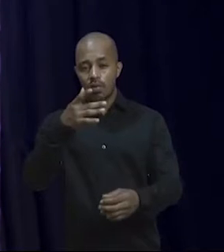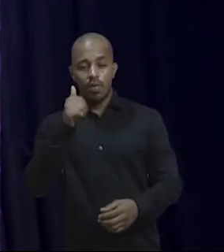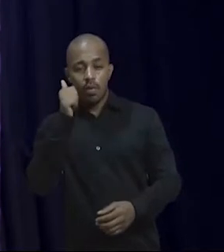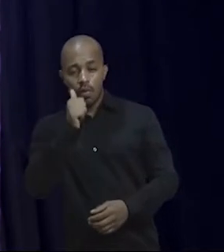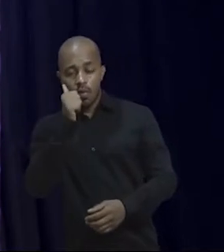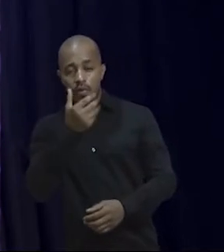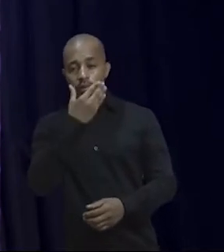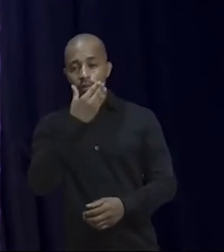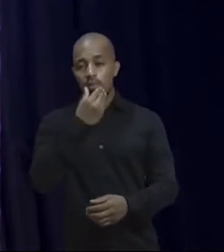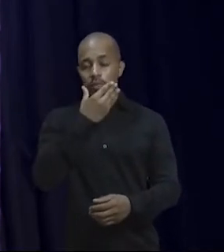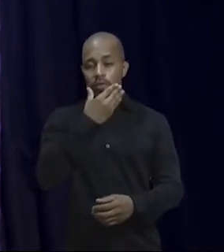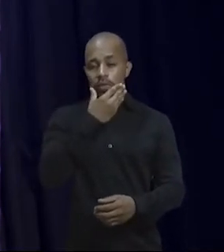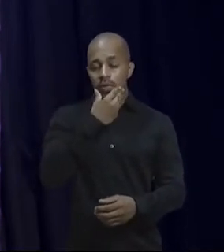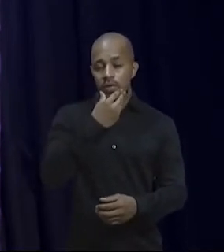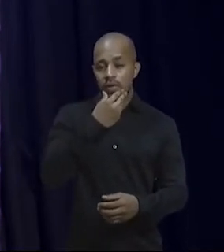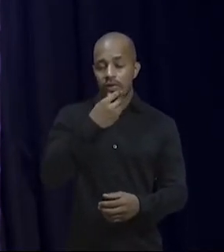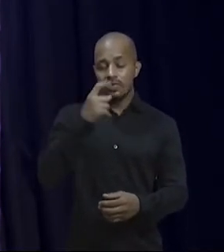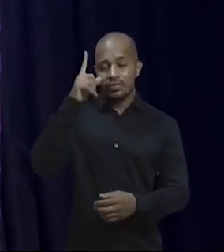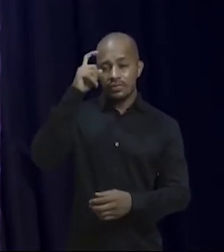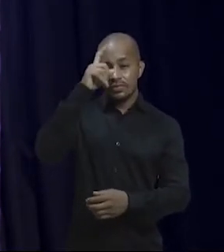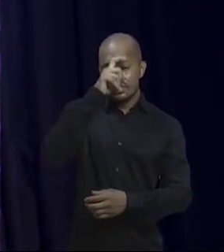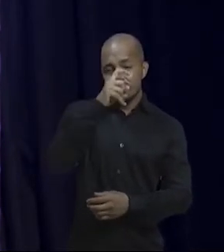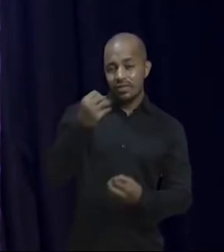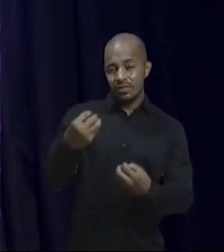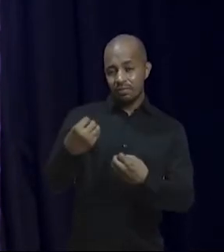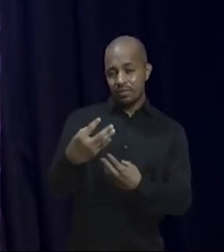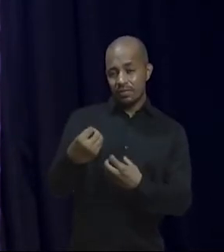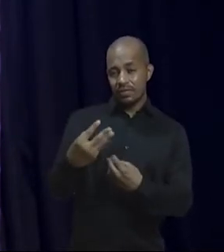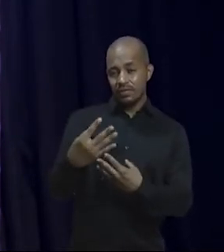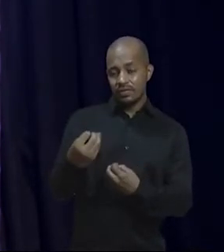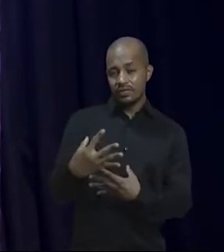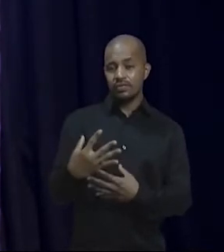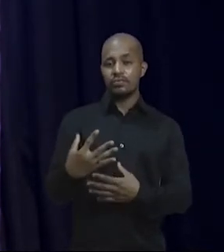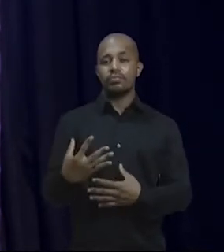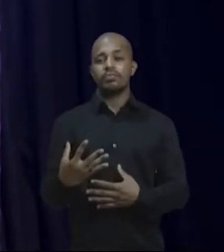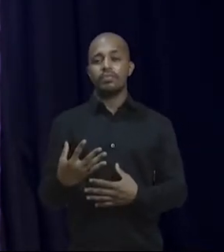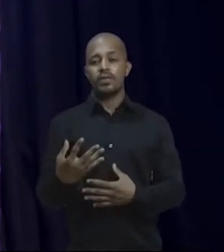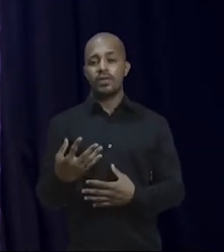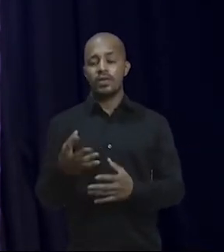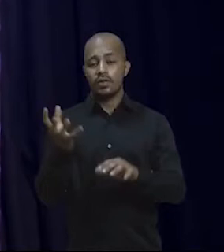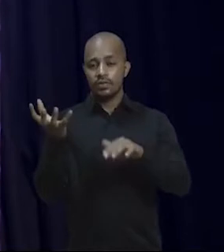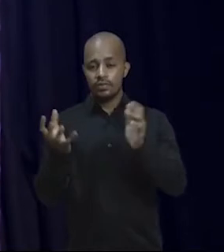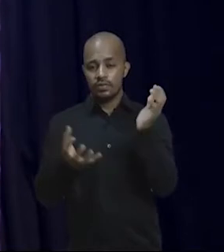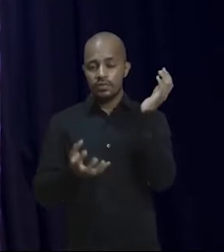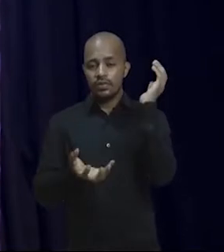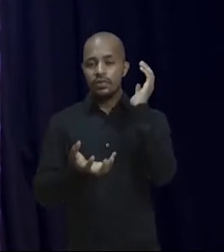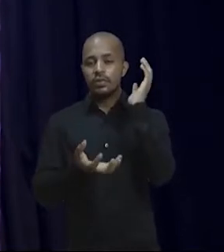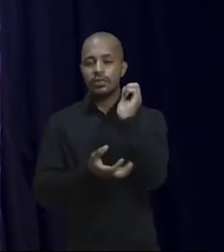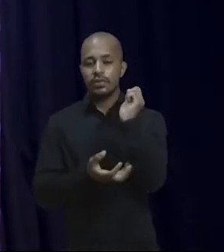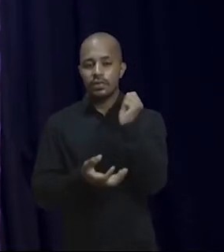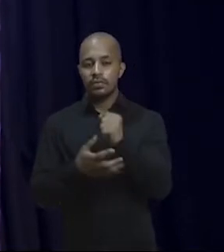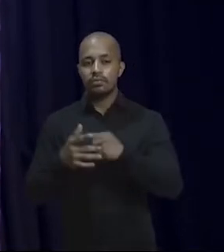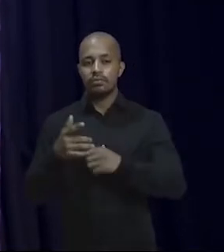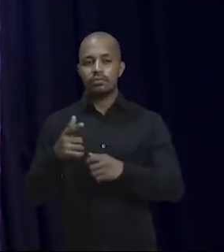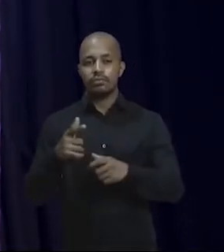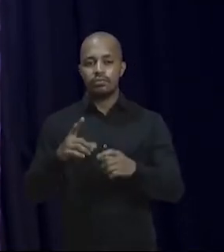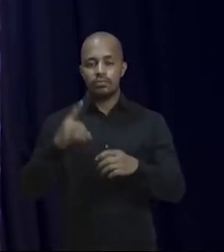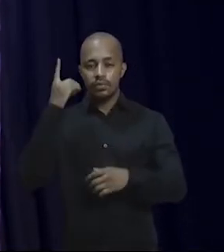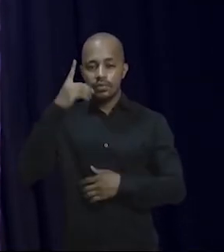sua diversidade, me ensinam e me inspiram na Câmara dos Deputados. Eu que sou um deputado de primeiro